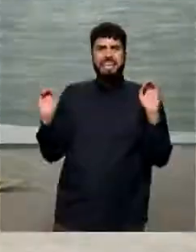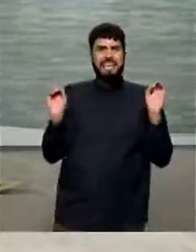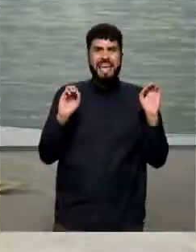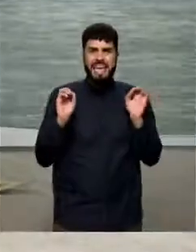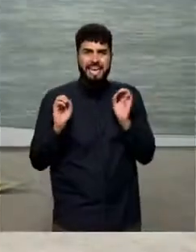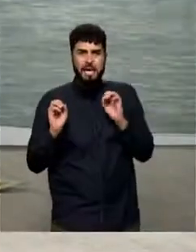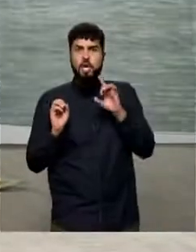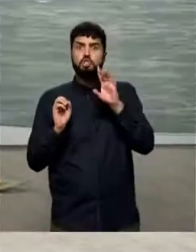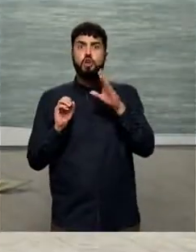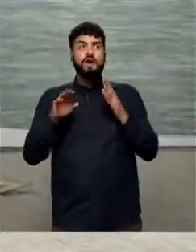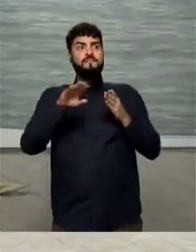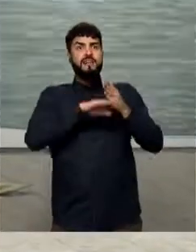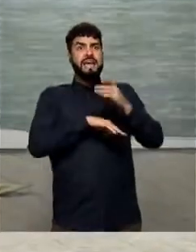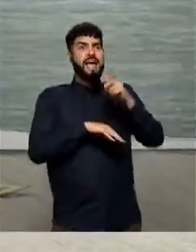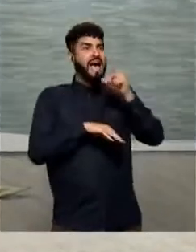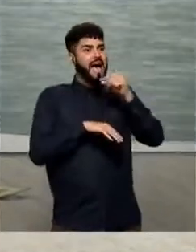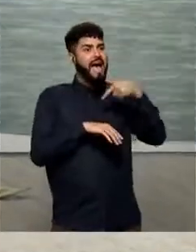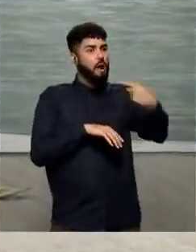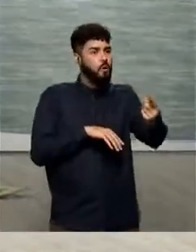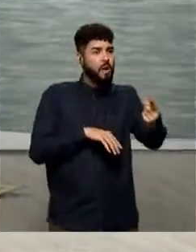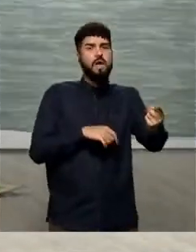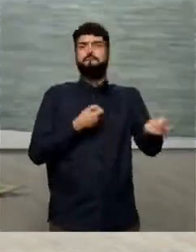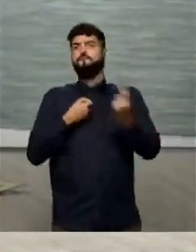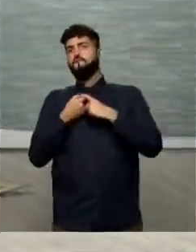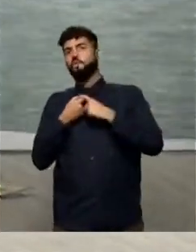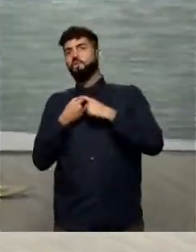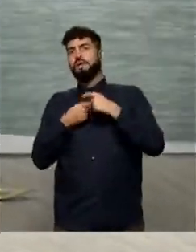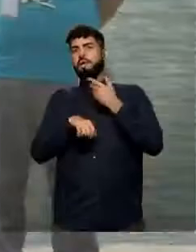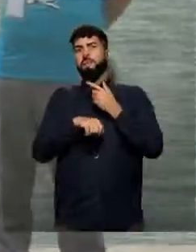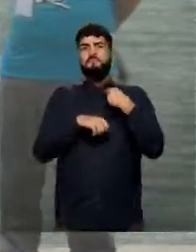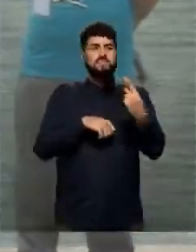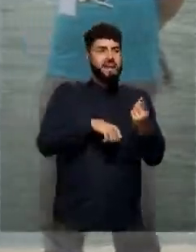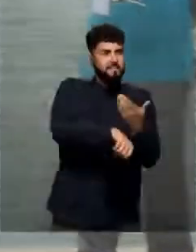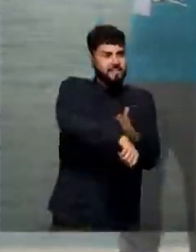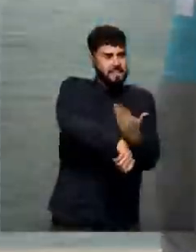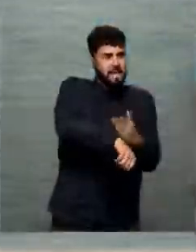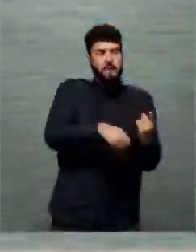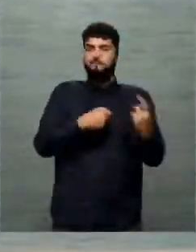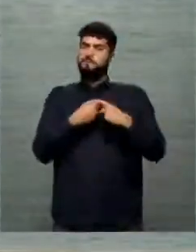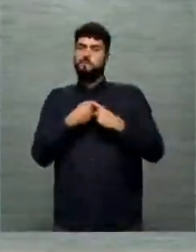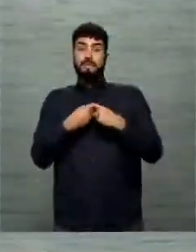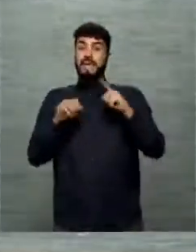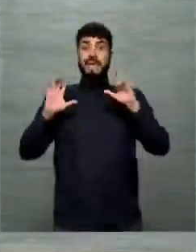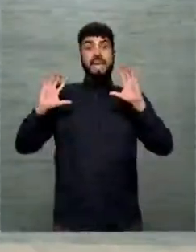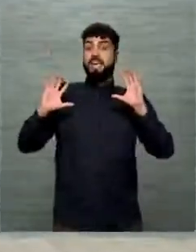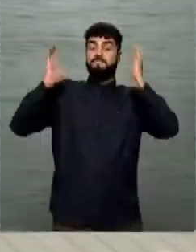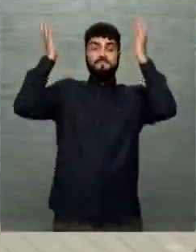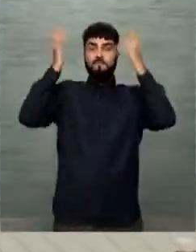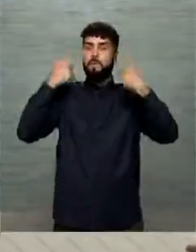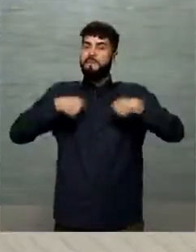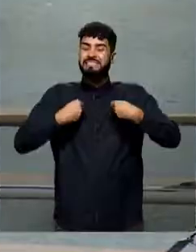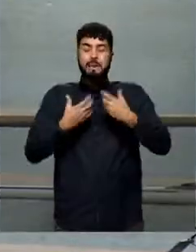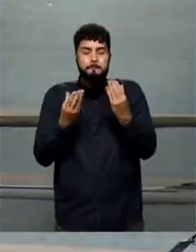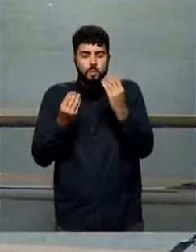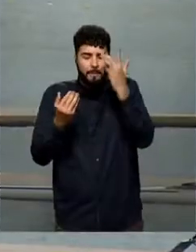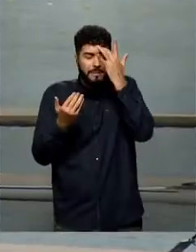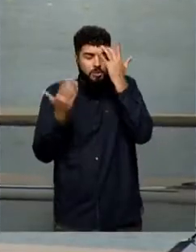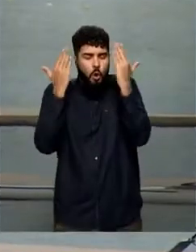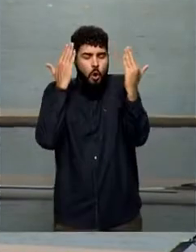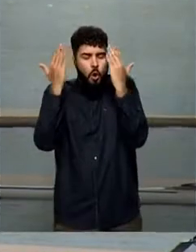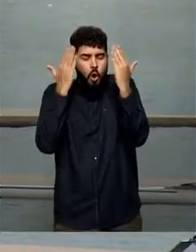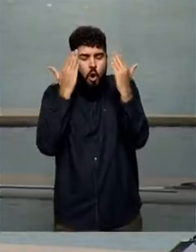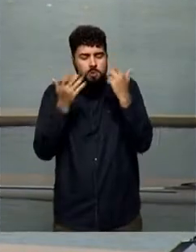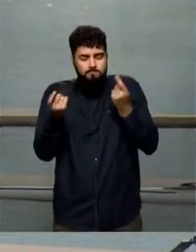podia ir para a pista treinar e voltar então foi foi um evento que a gente tinha que ter muita cabeça para